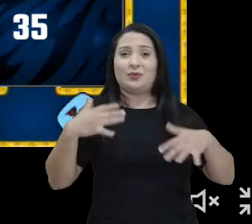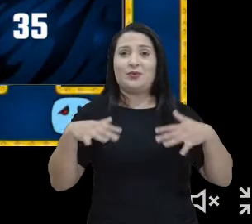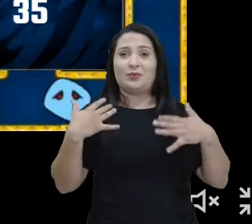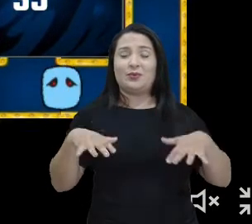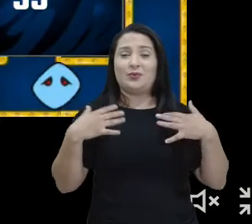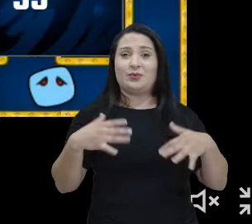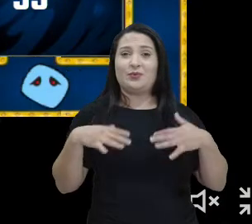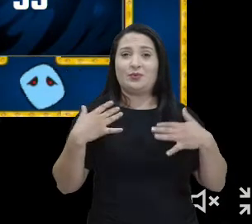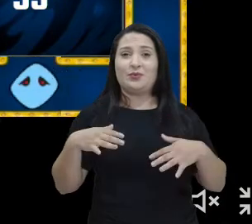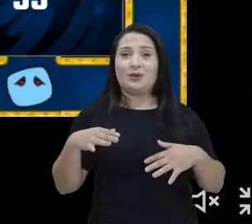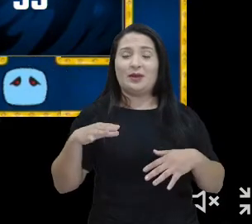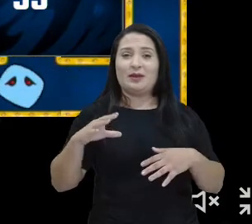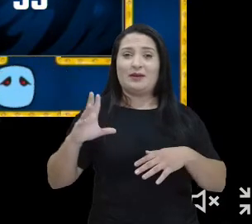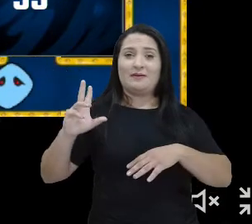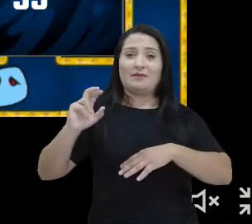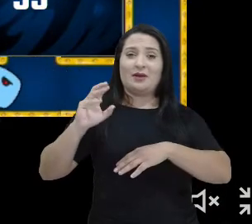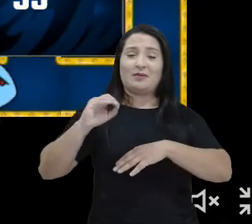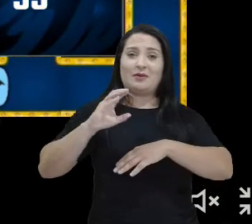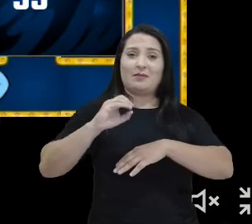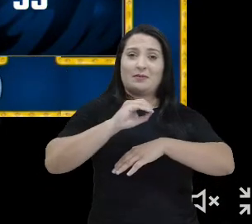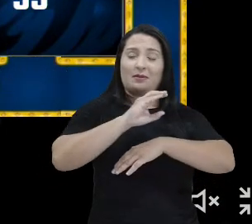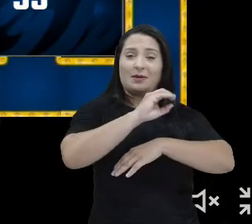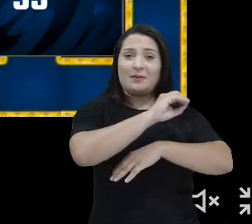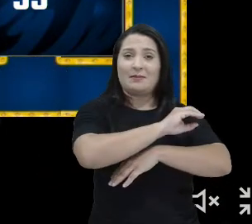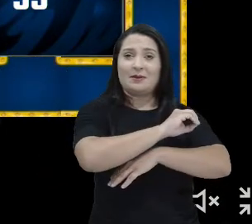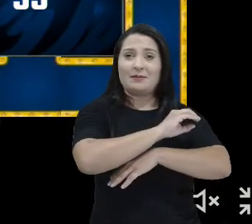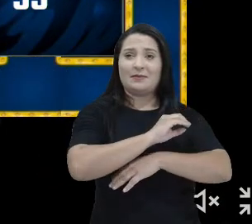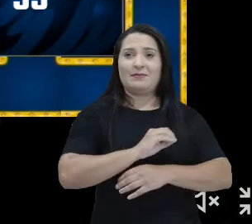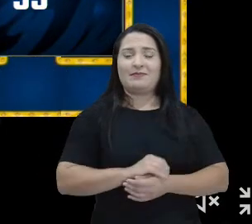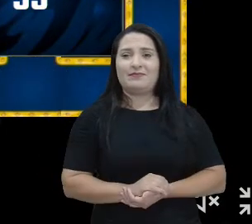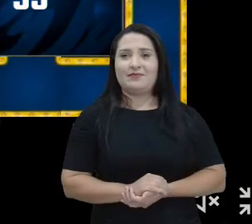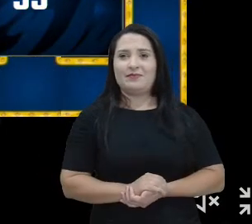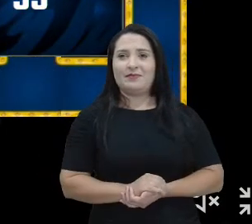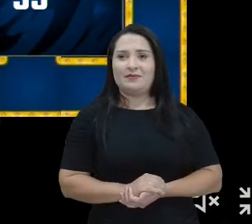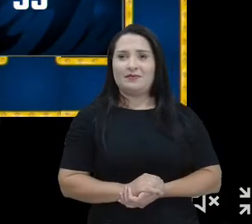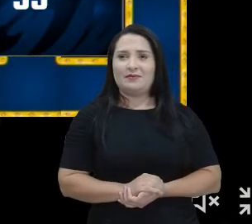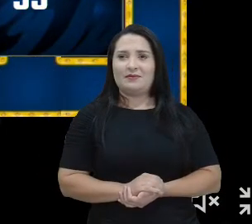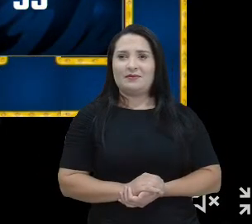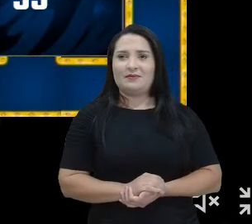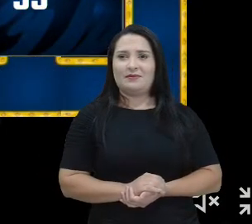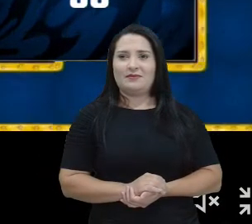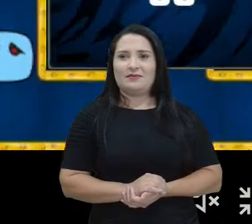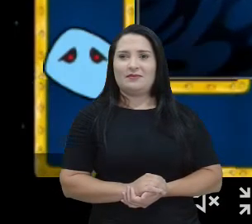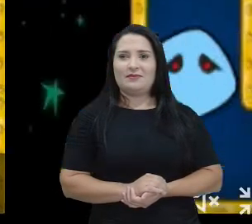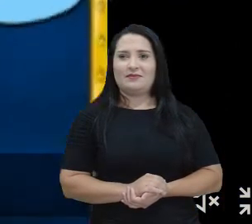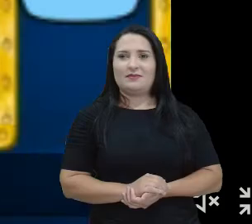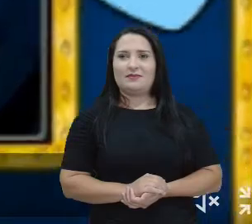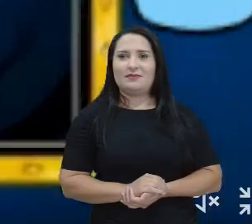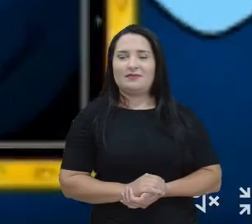Eita, esse come-come. Desce. Vem, um passinho. Vem, vem. Vai para frente, para trás.